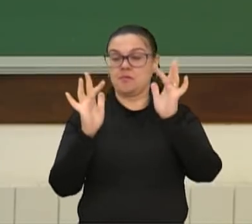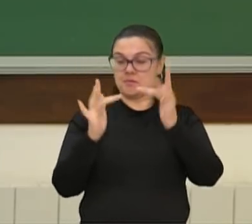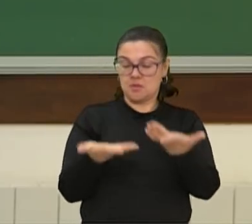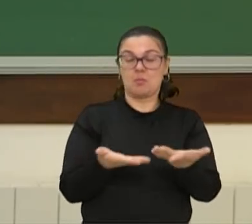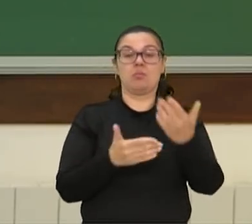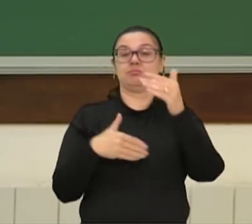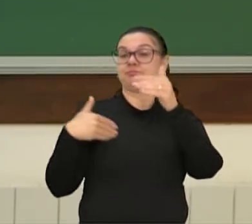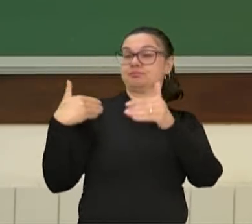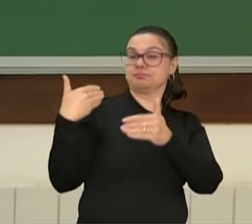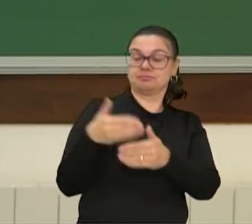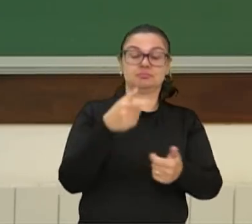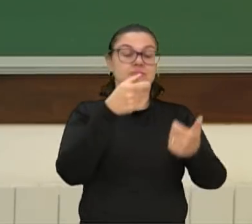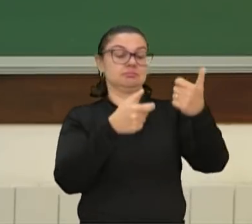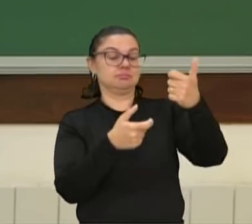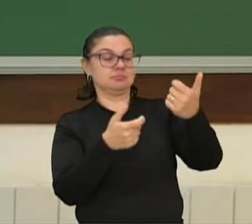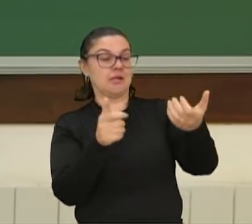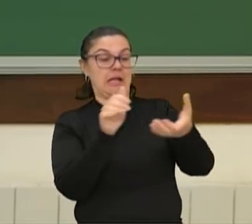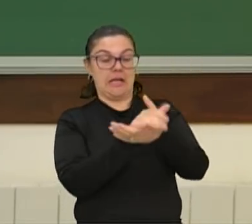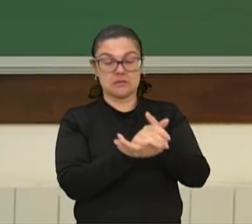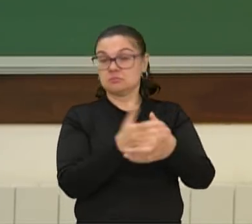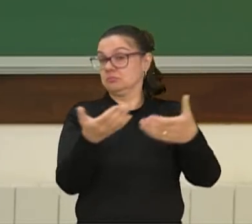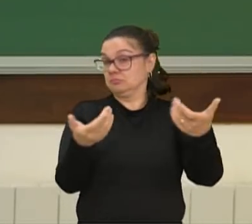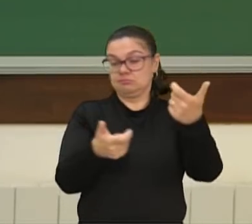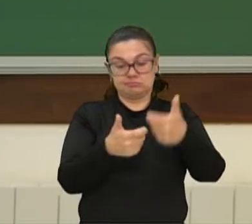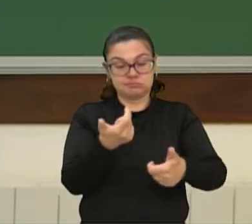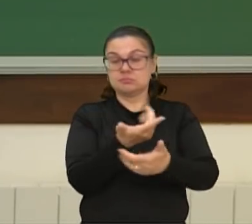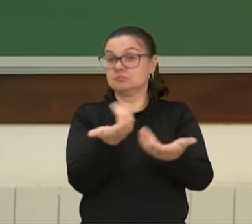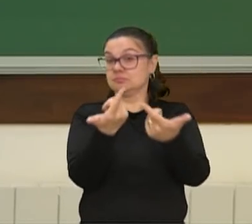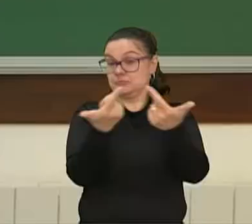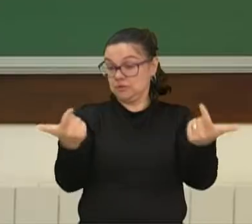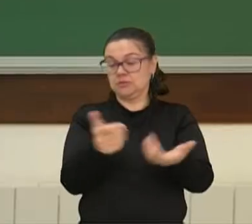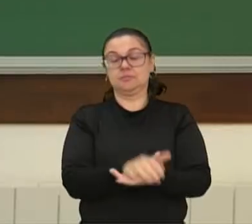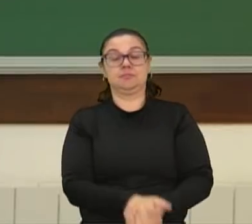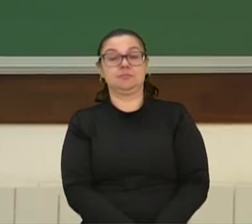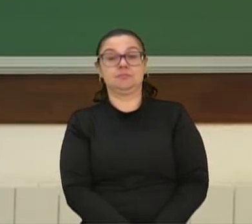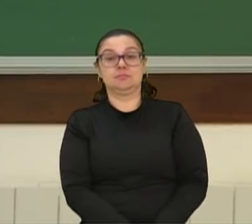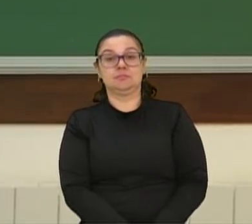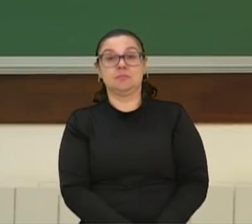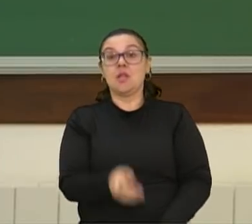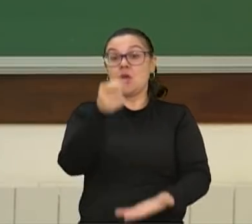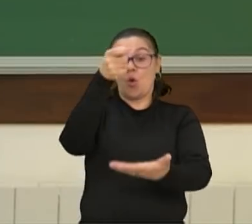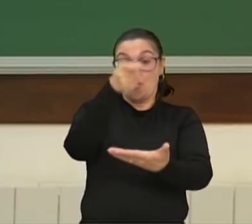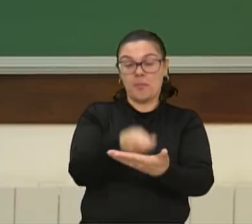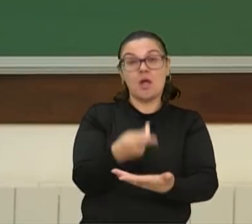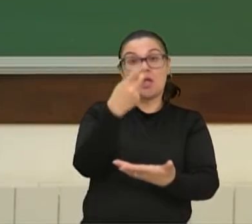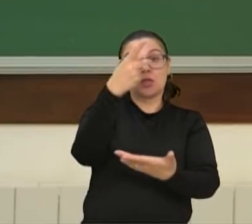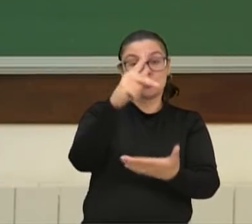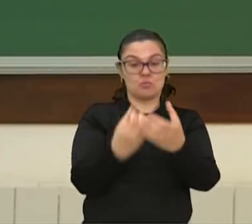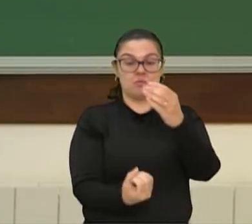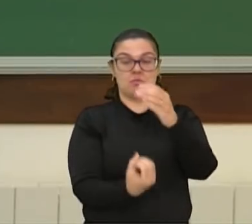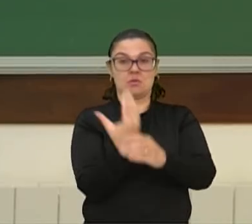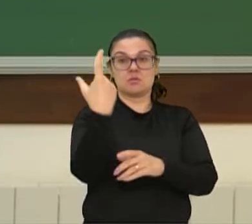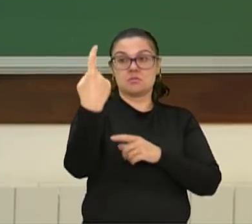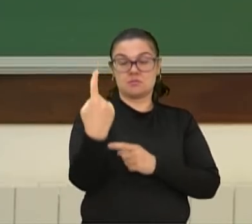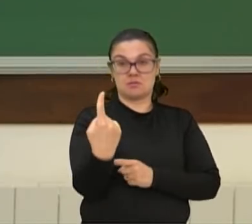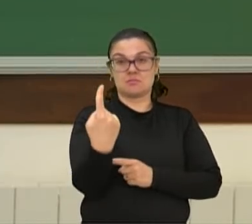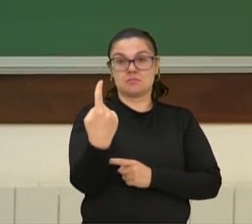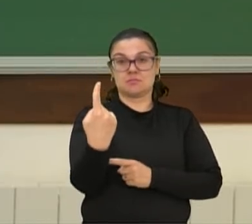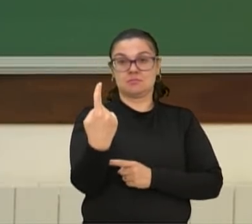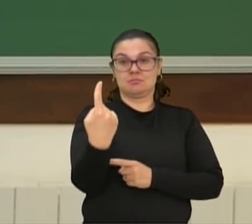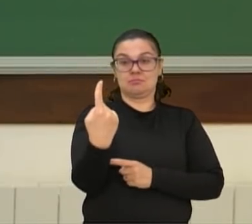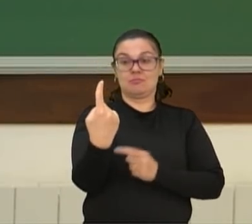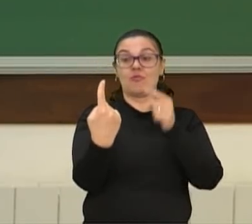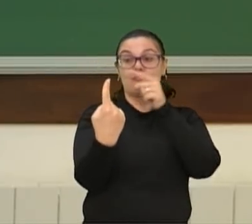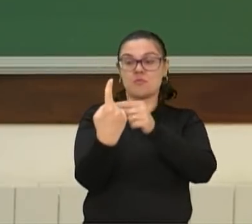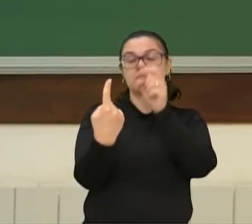namorado, ser casado, você não existiria. Então, não é obrigatória a tua existência. Você